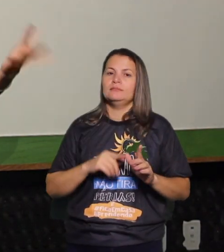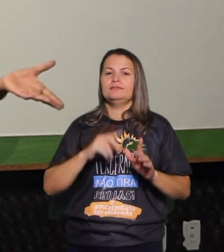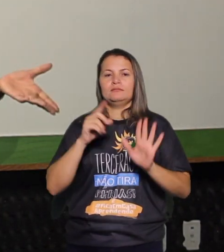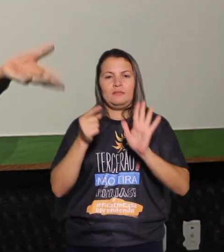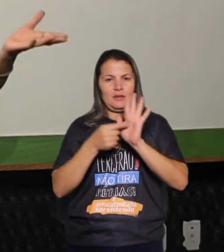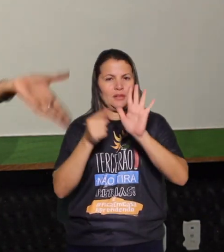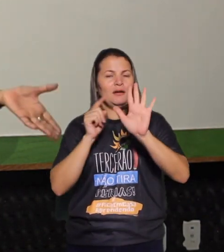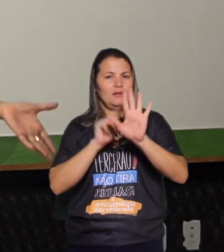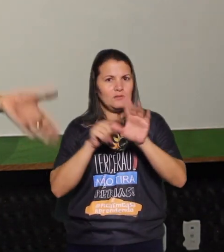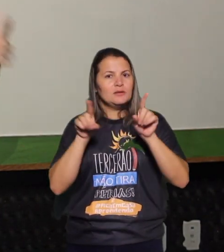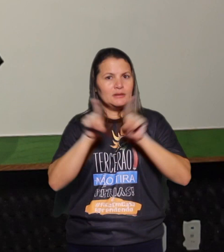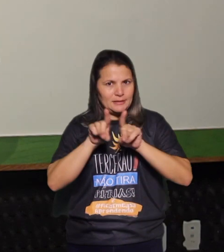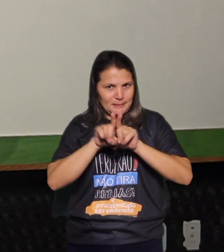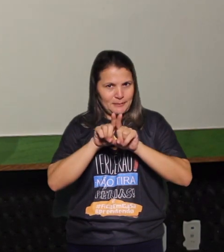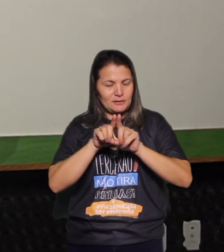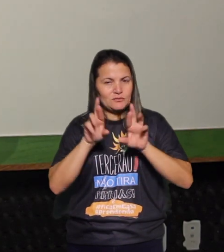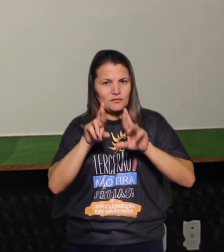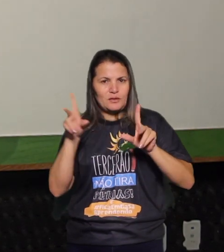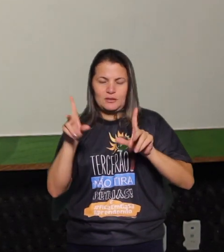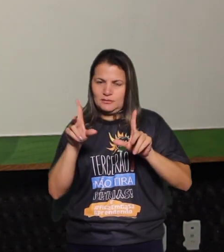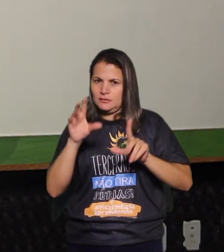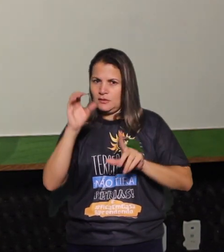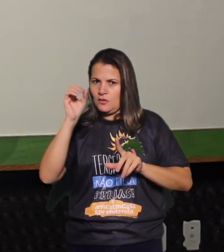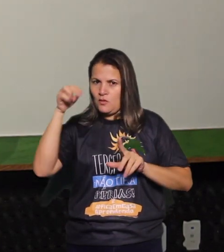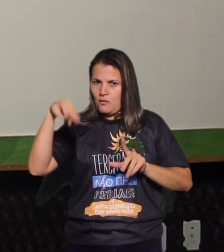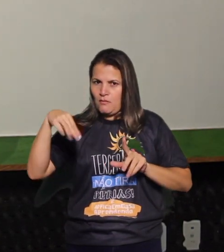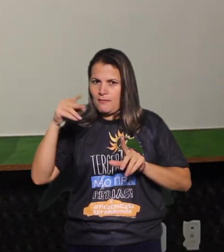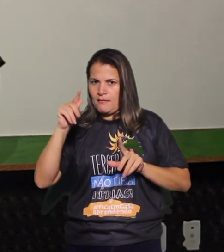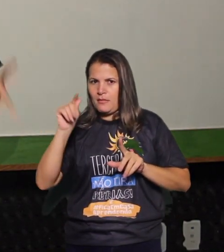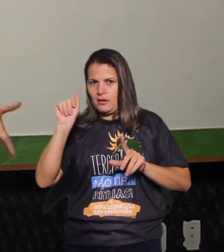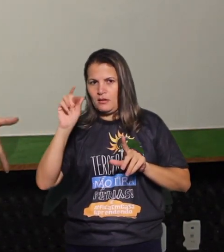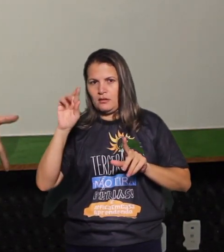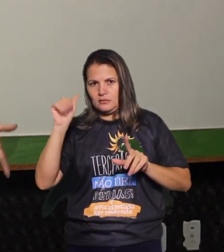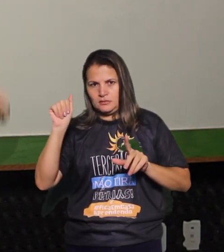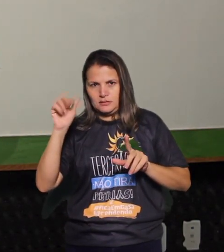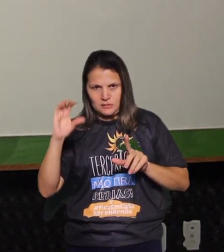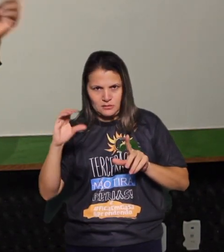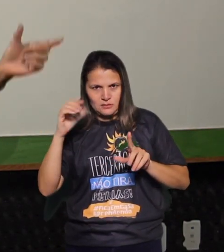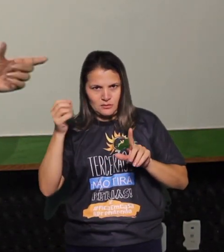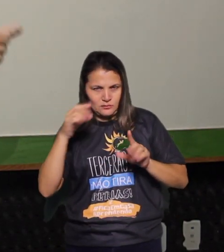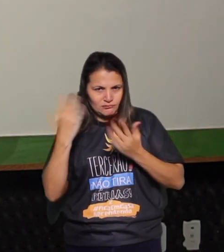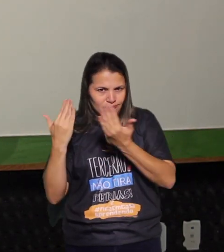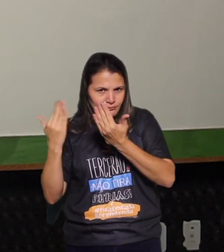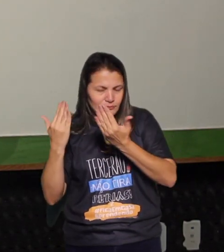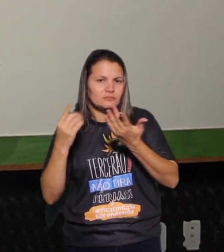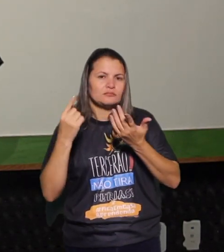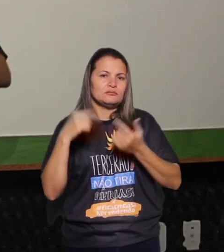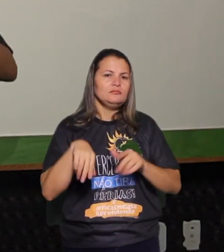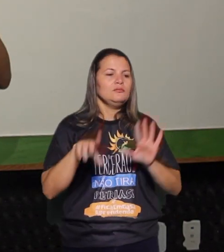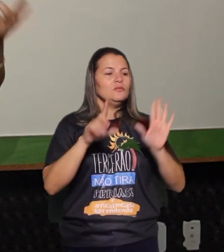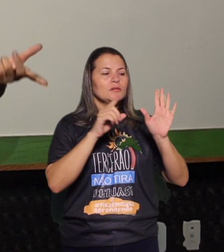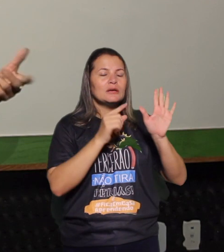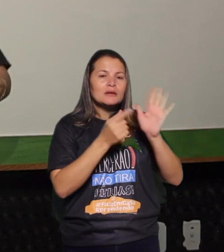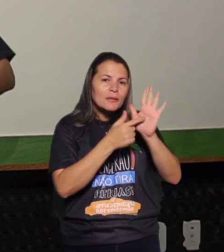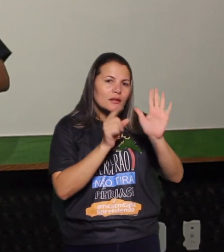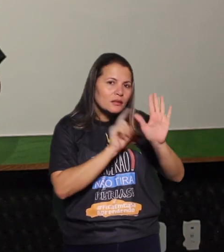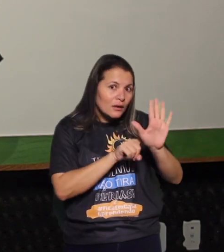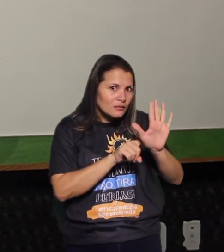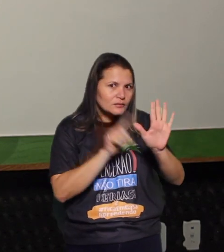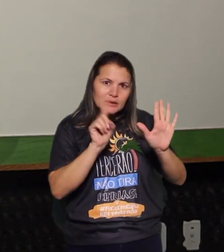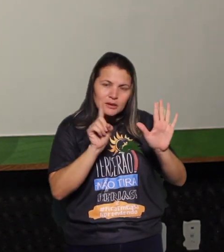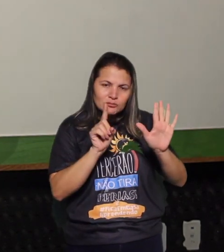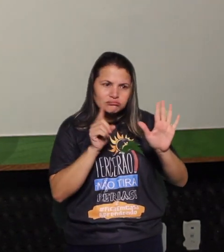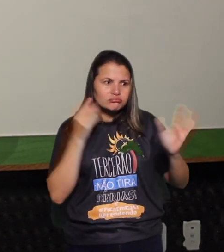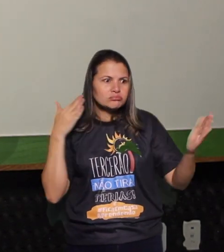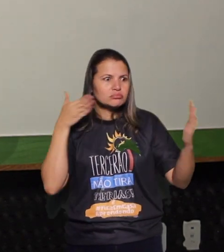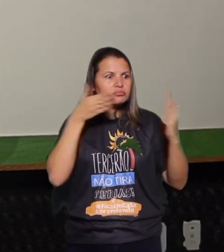A comparação é uma figura, a metáfora também. A diferença, na comparação eu vou usar os conectores, assim como, tal qual,